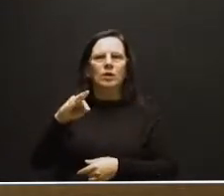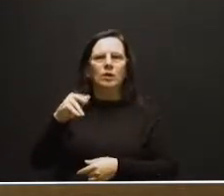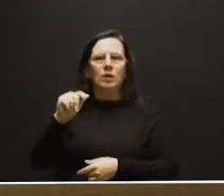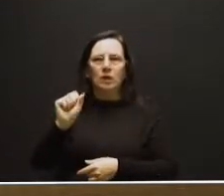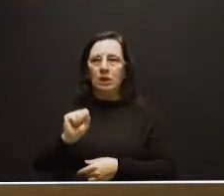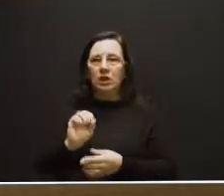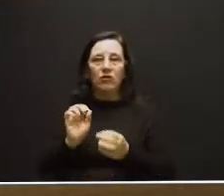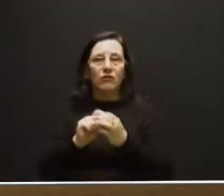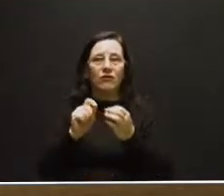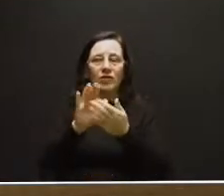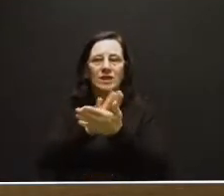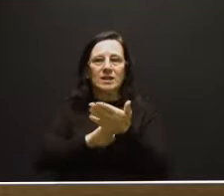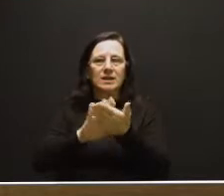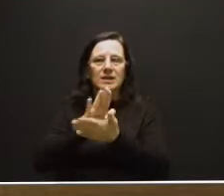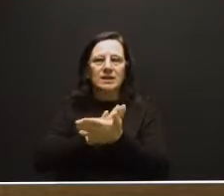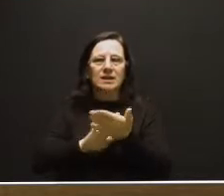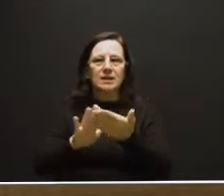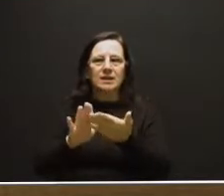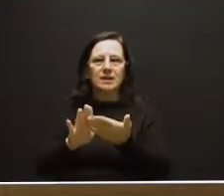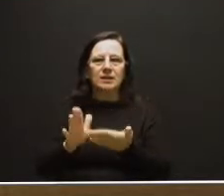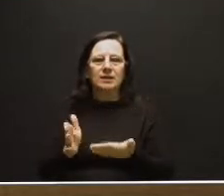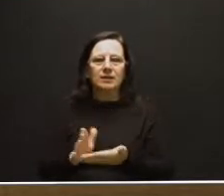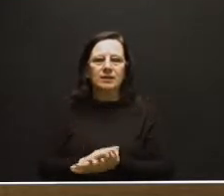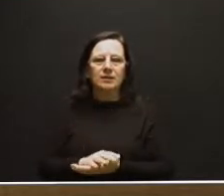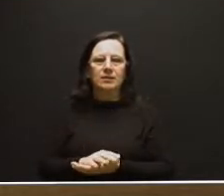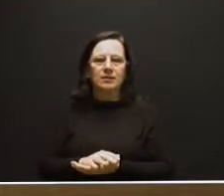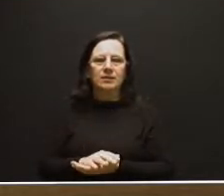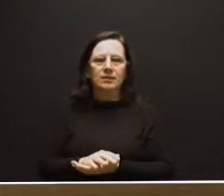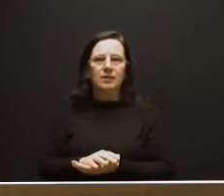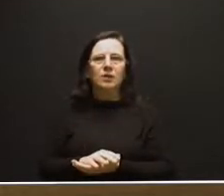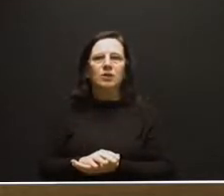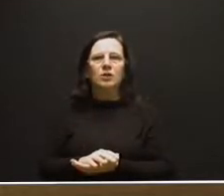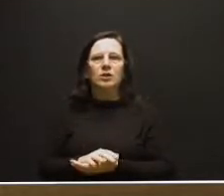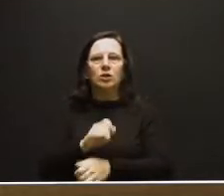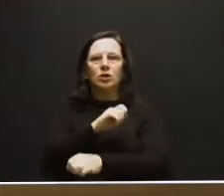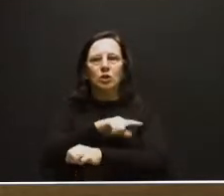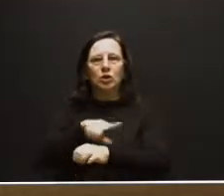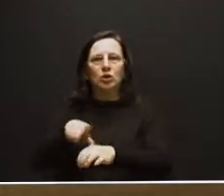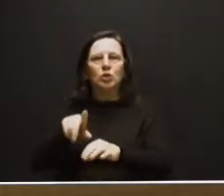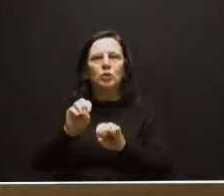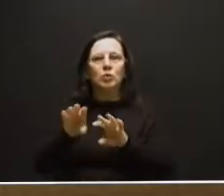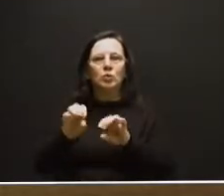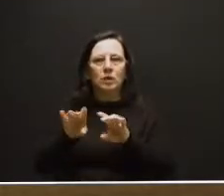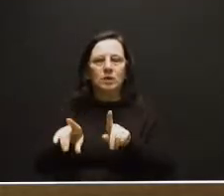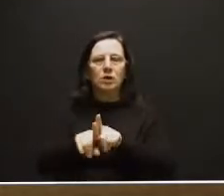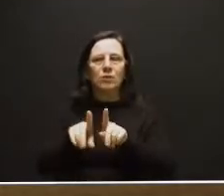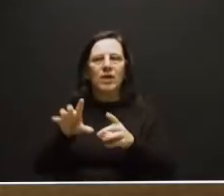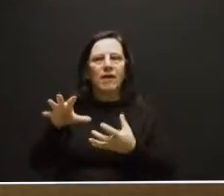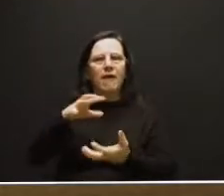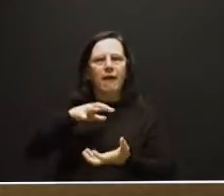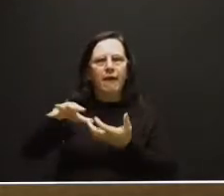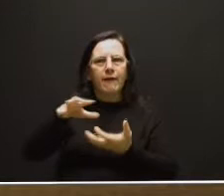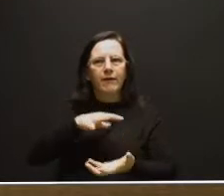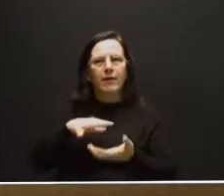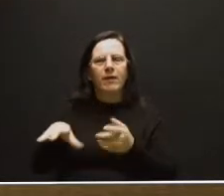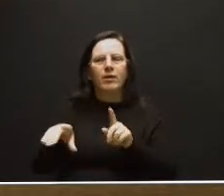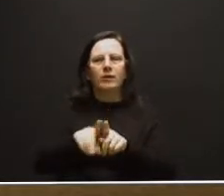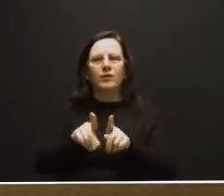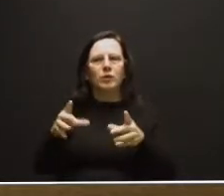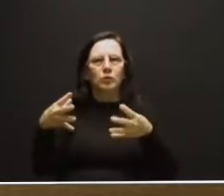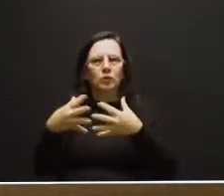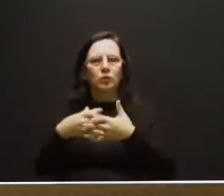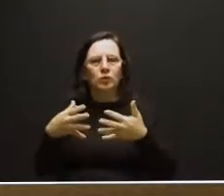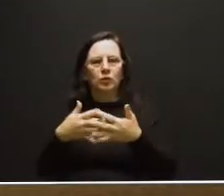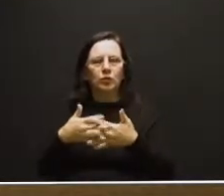foi feito nada tão cultura os péssimos educação greves reiteradas dos servidores públicos por causa da confusão